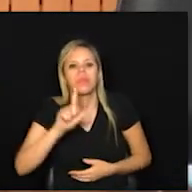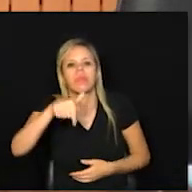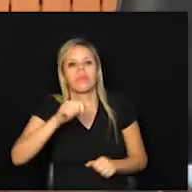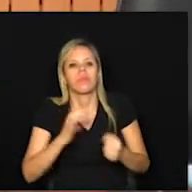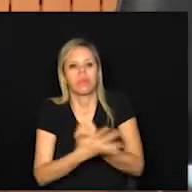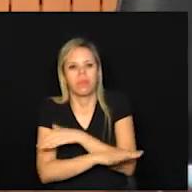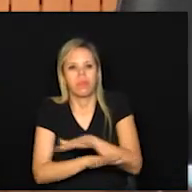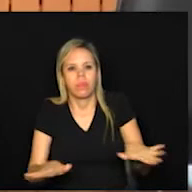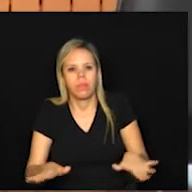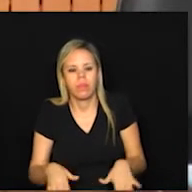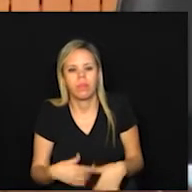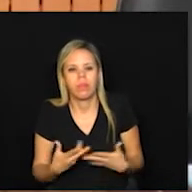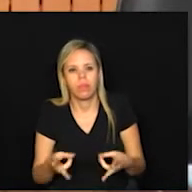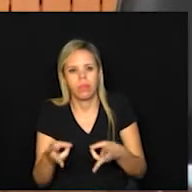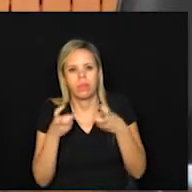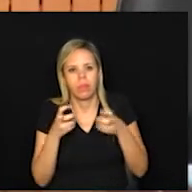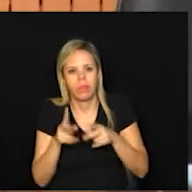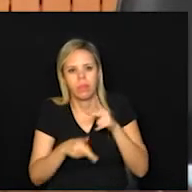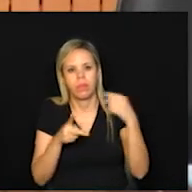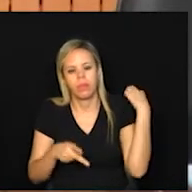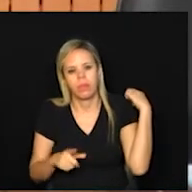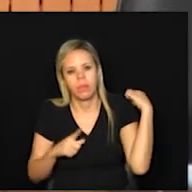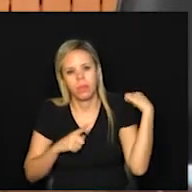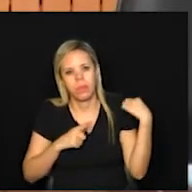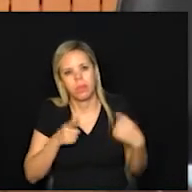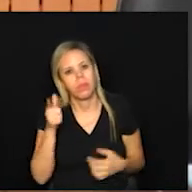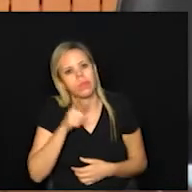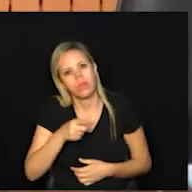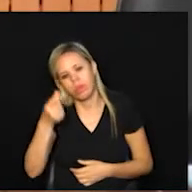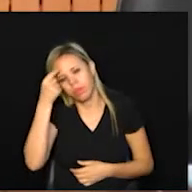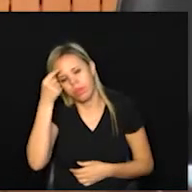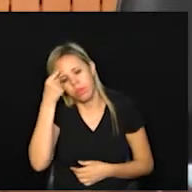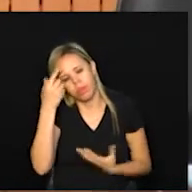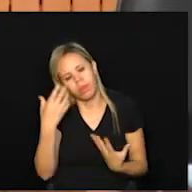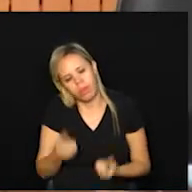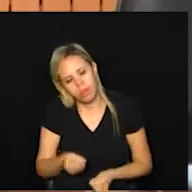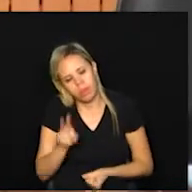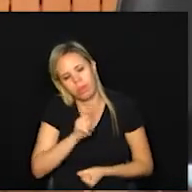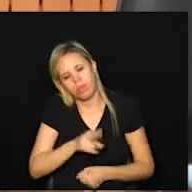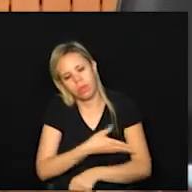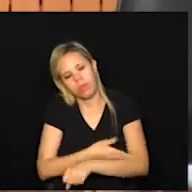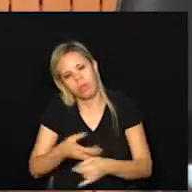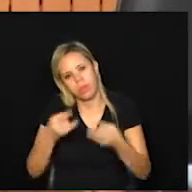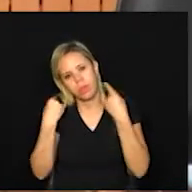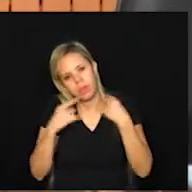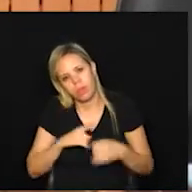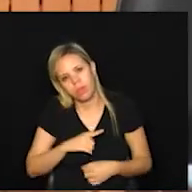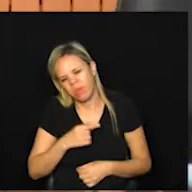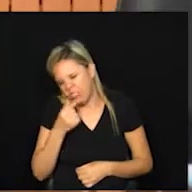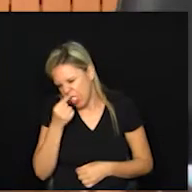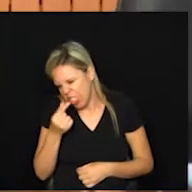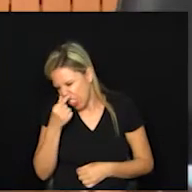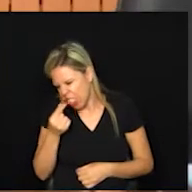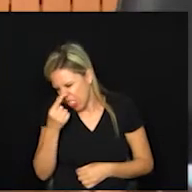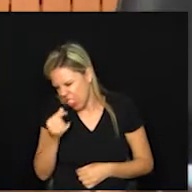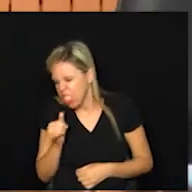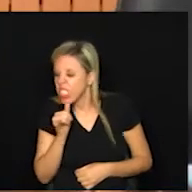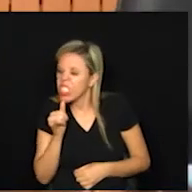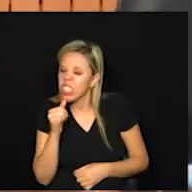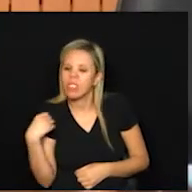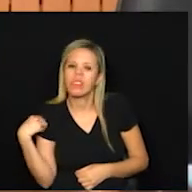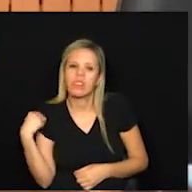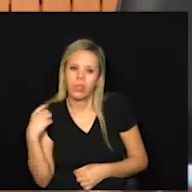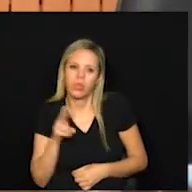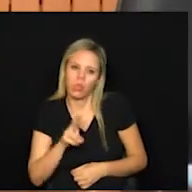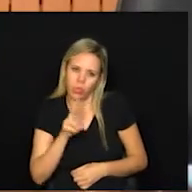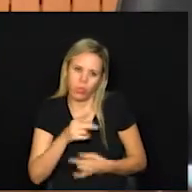pós-pandemia, mas eu percebo que as pessoas têm adquirido a consciência de que, se eu estiver gripado, por exemplo, eu